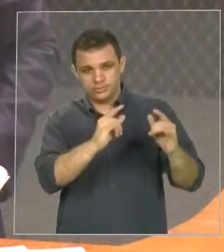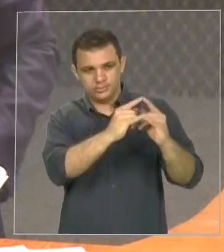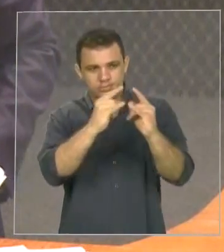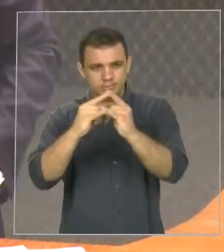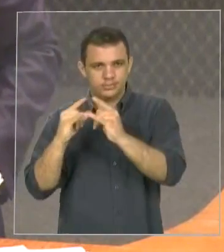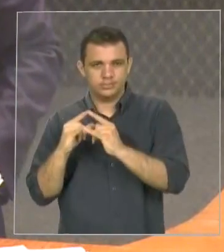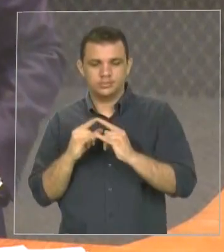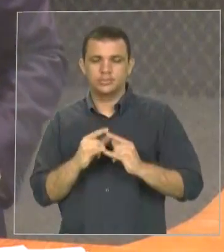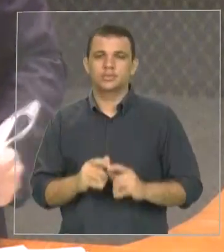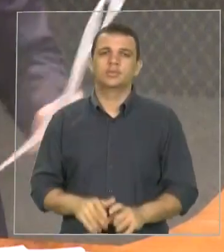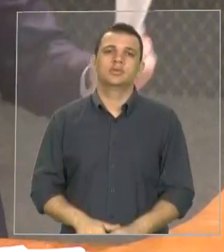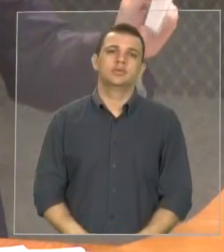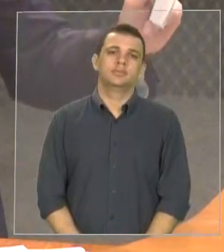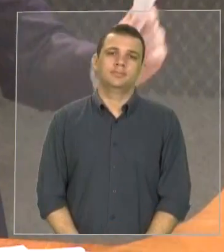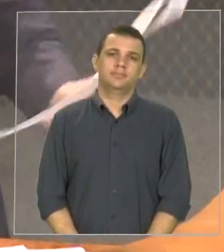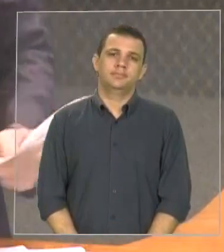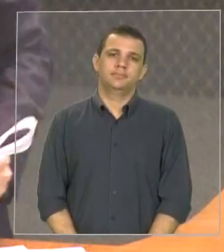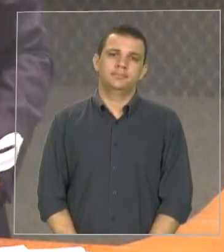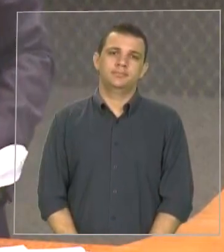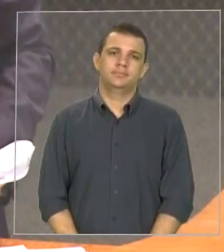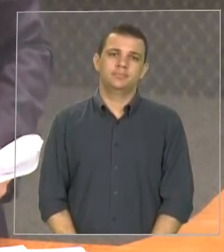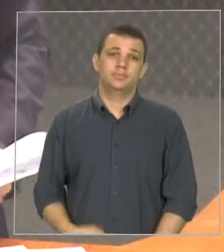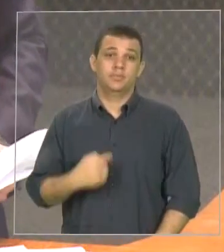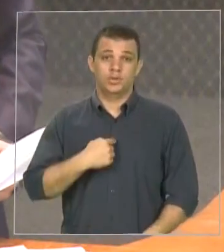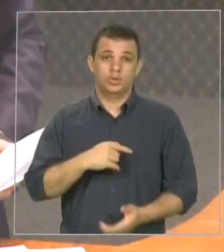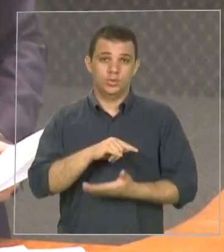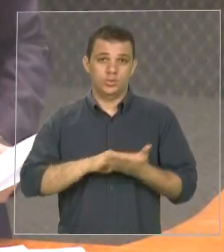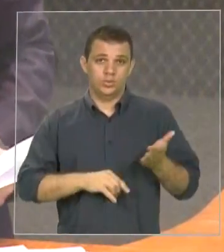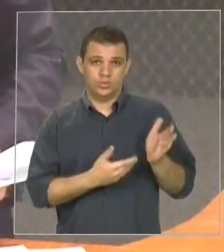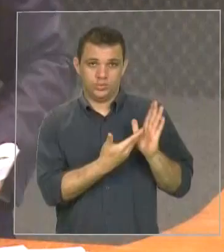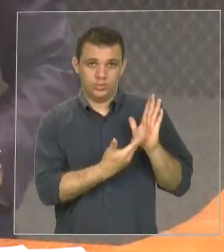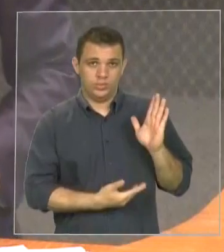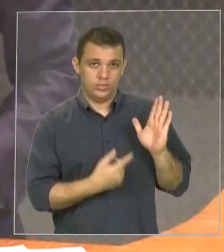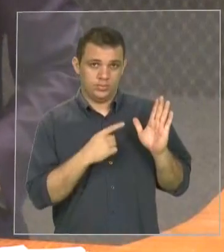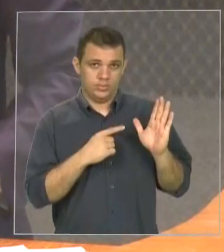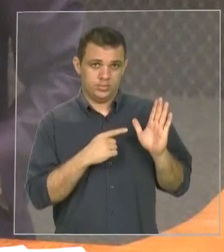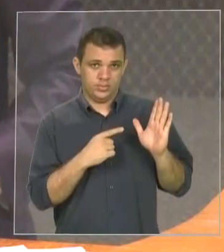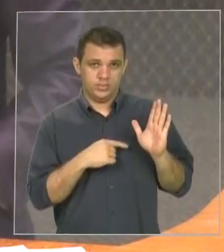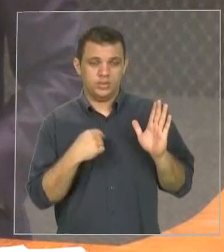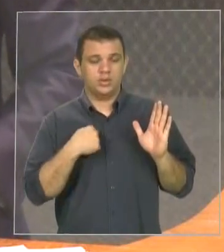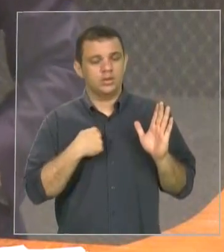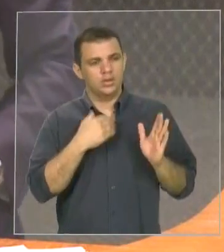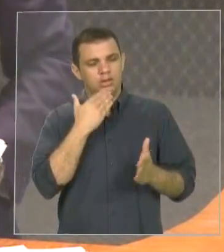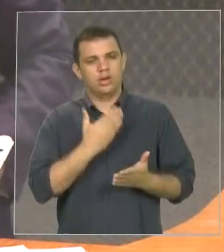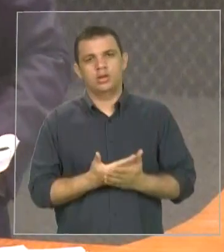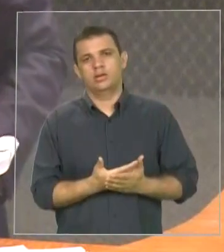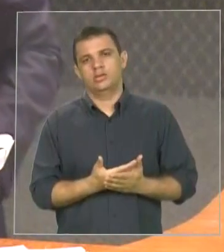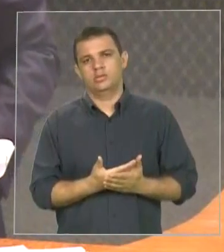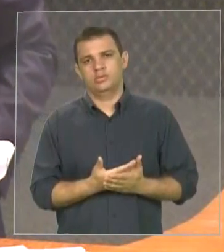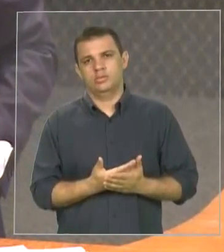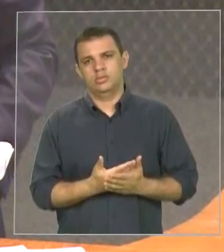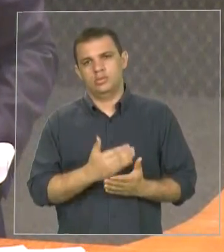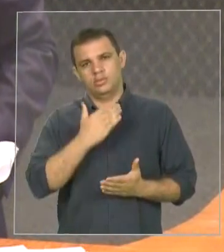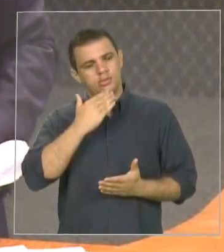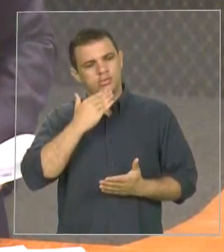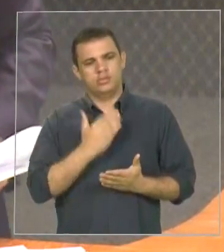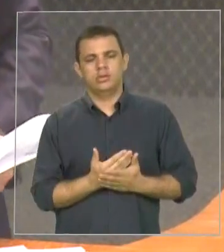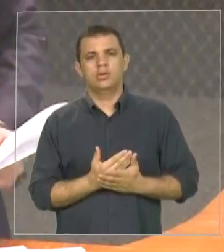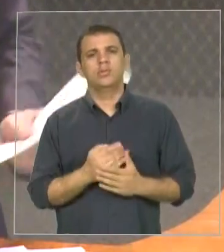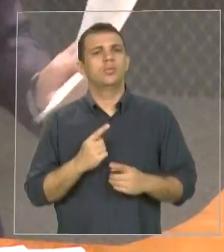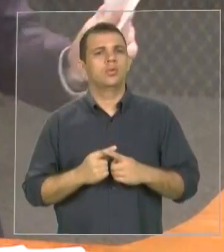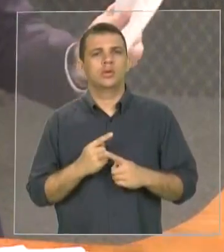institutos. E aqui eu estou com esse documento e fiquei espantado. Espantado